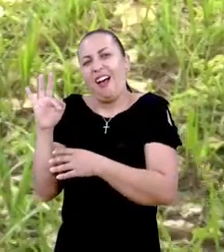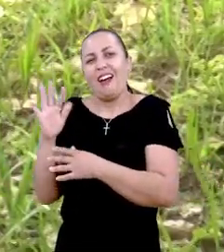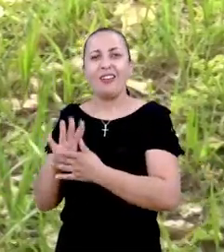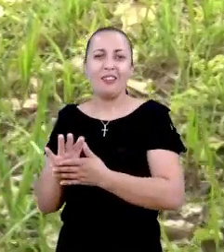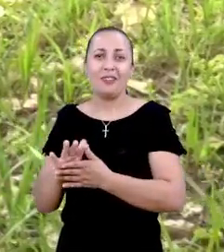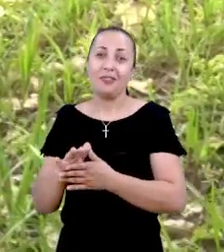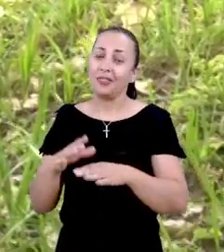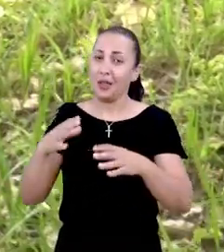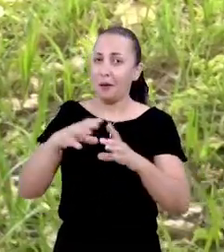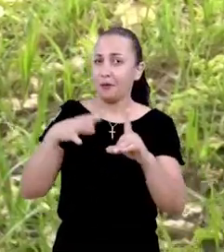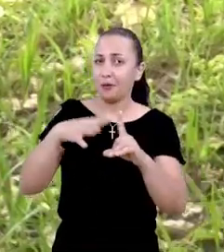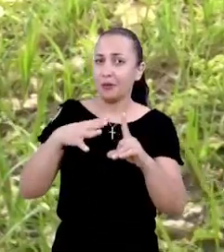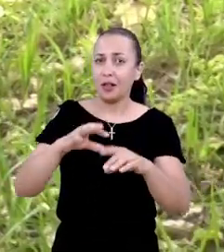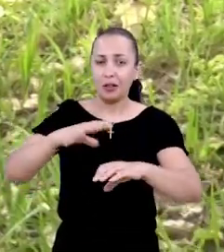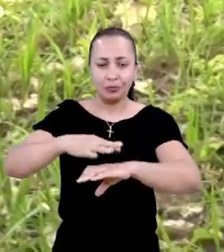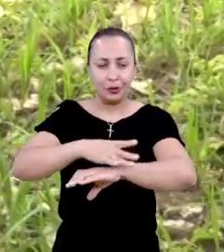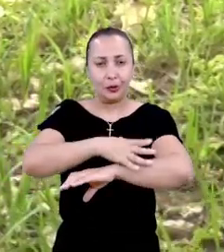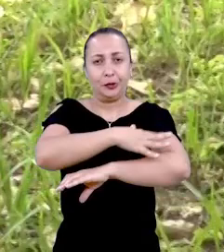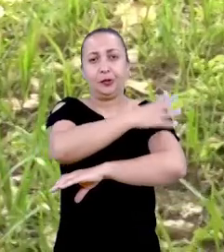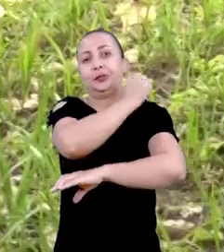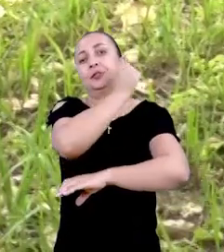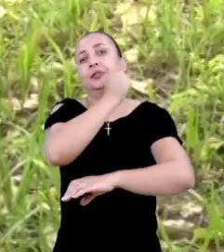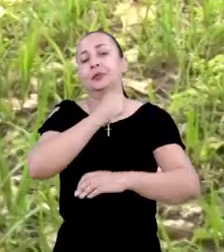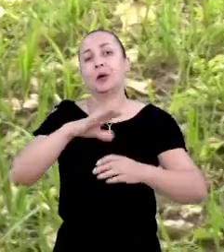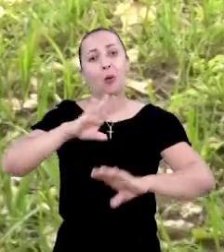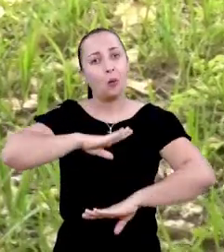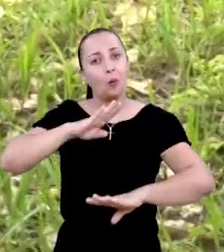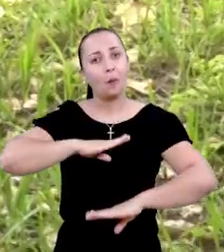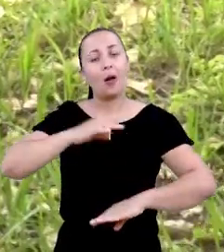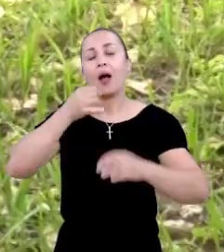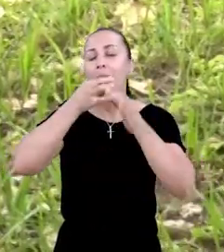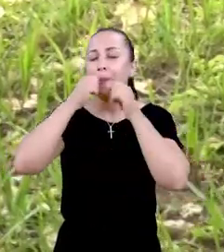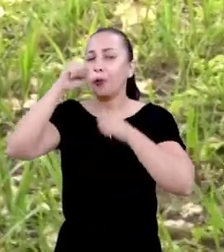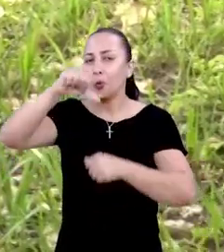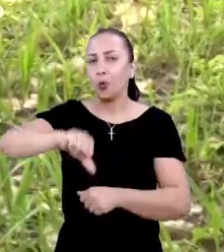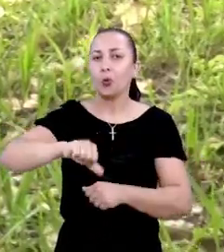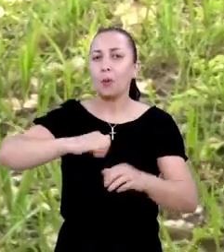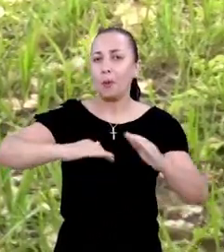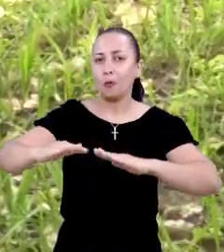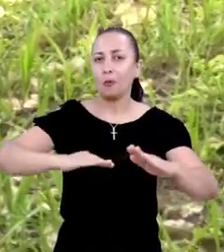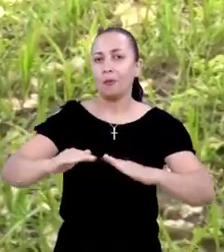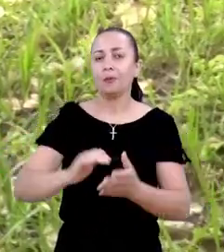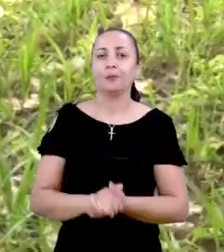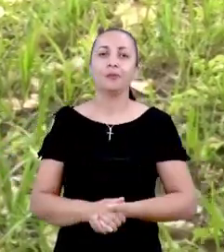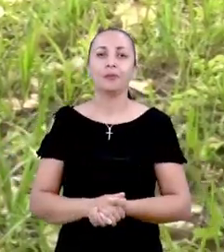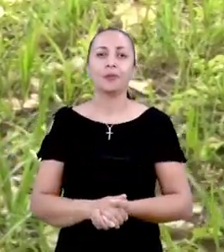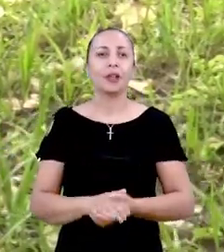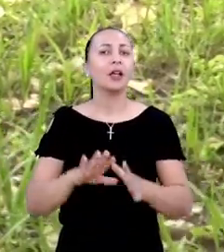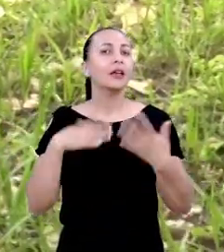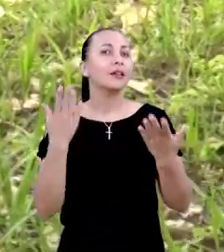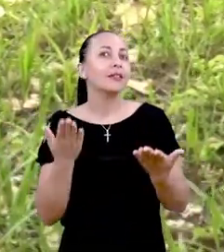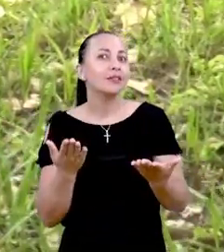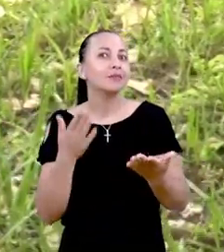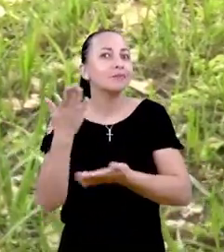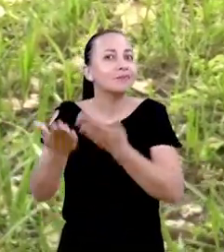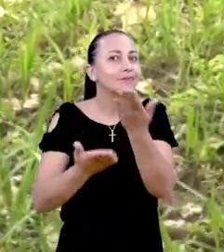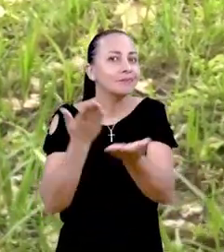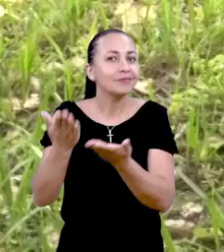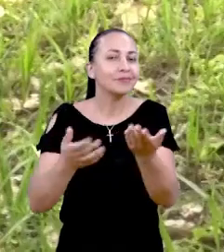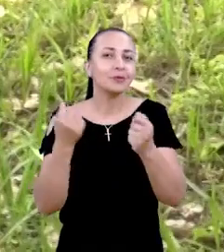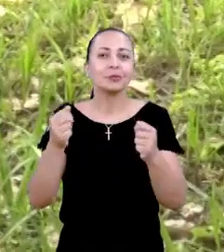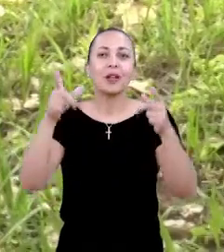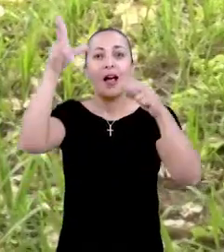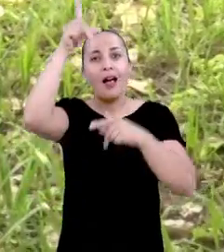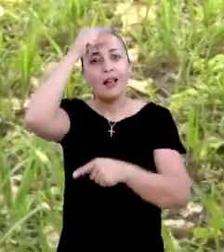sendo afetada, que irradia para outras partes do corpo e piora quando há movimento. E que tal um tratamento que pode